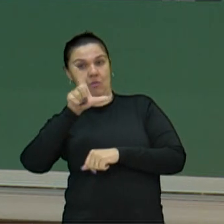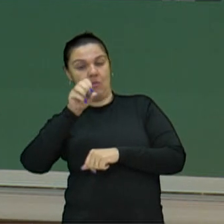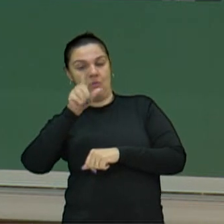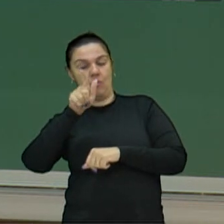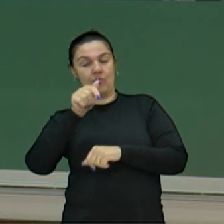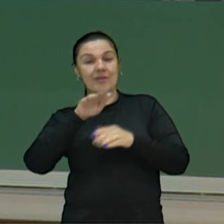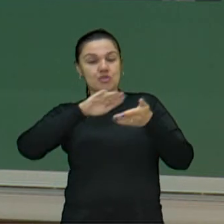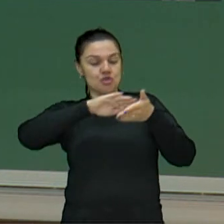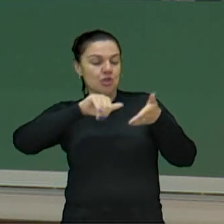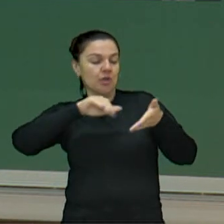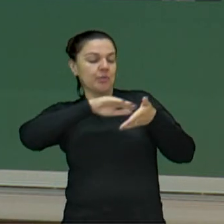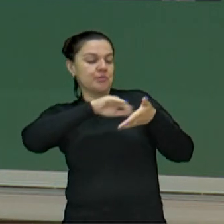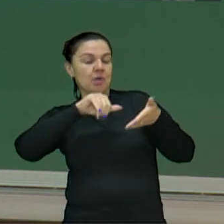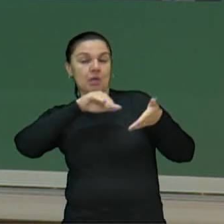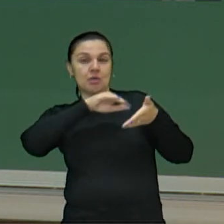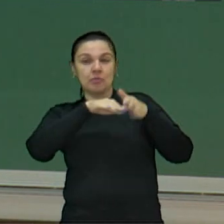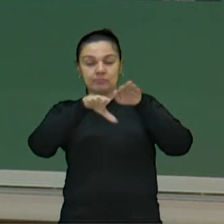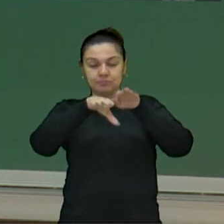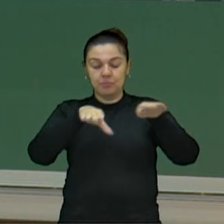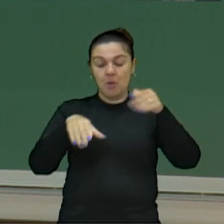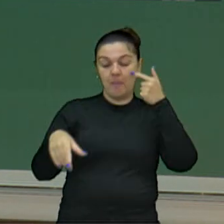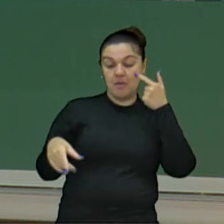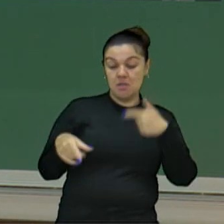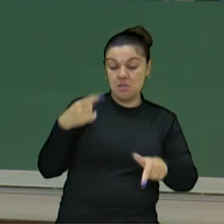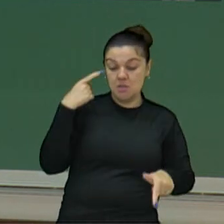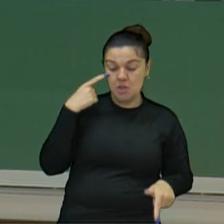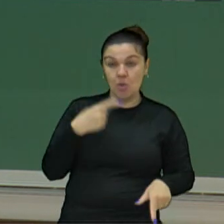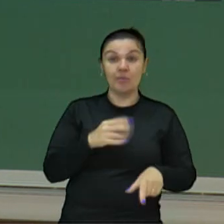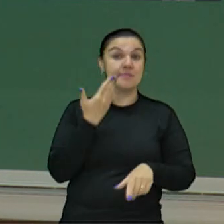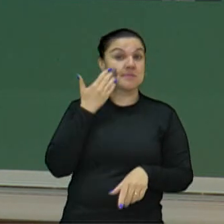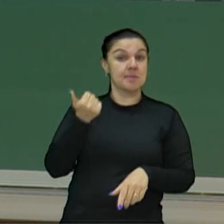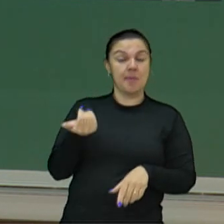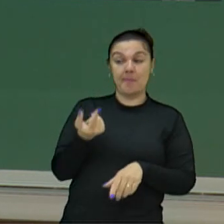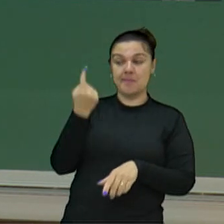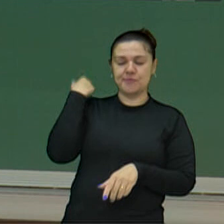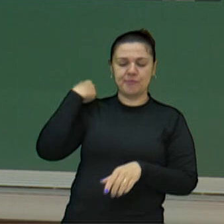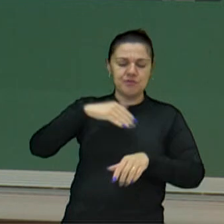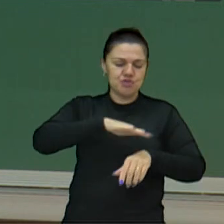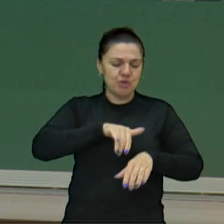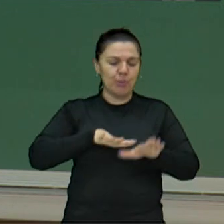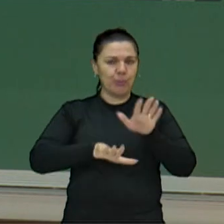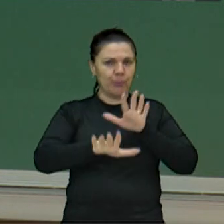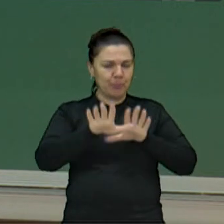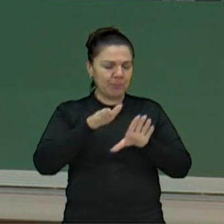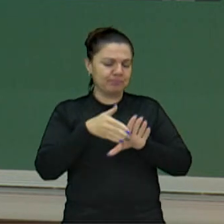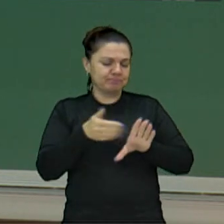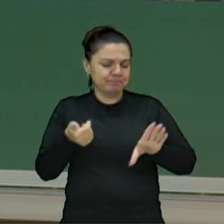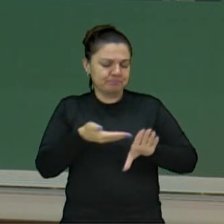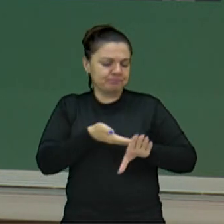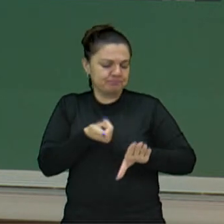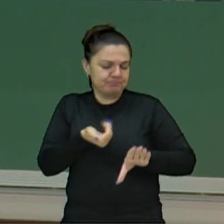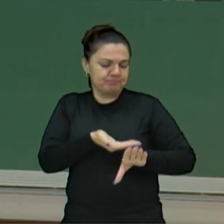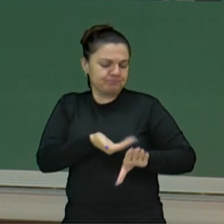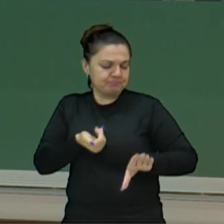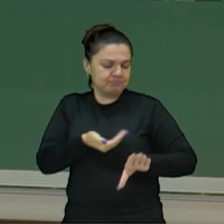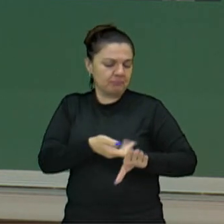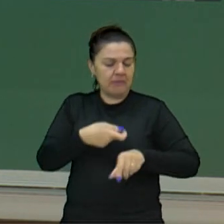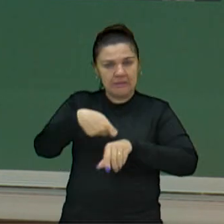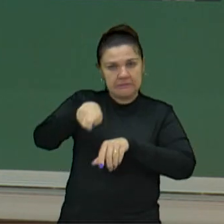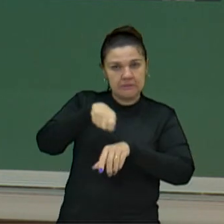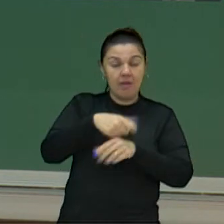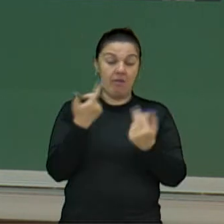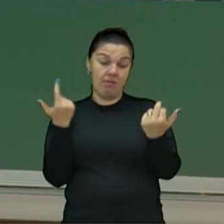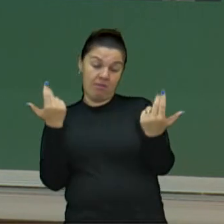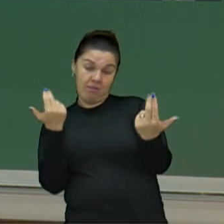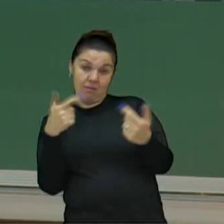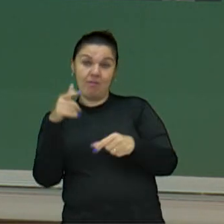As camadas que estão mais superficiais, ele vai retirando com cuidado para chegar àquilo que está ao fundo. Então, assim seria a